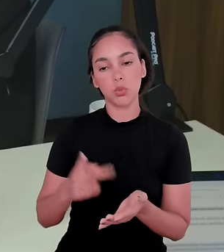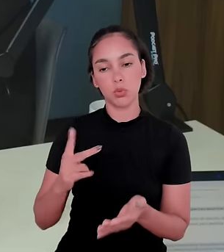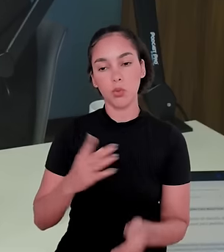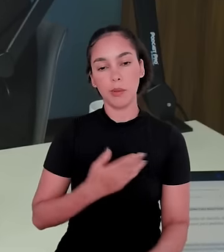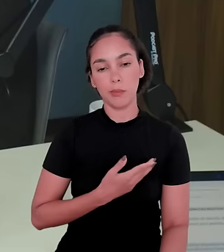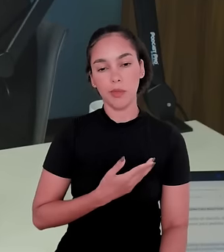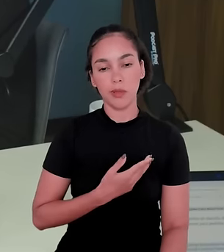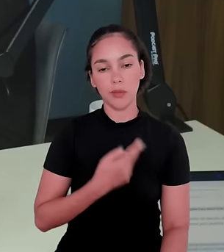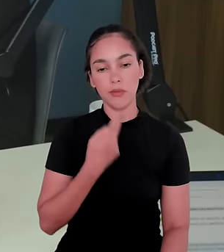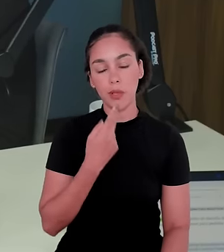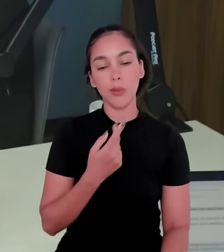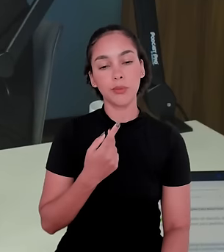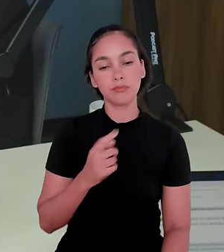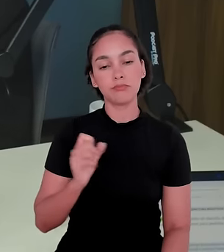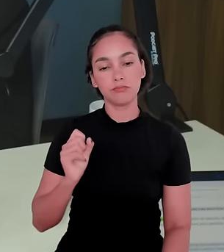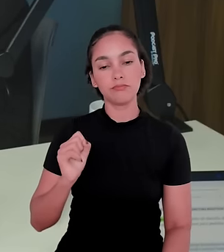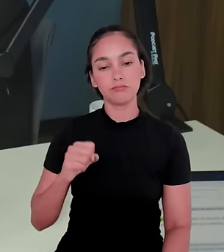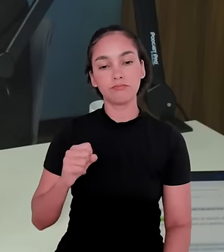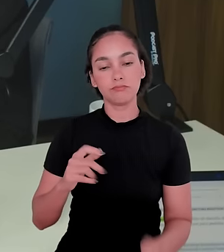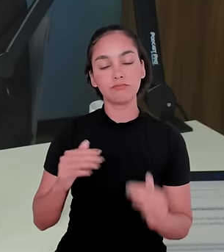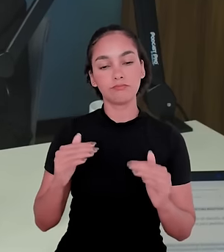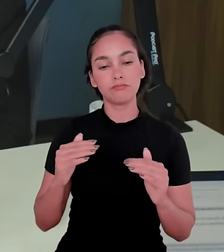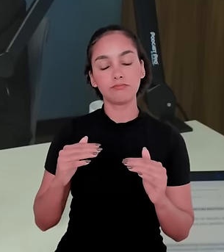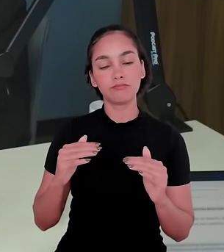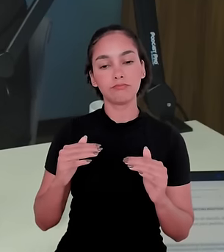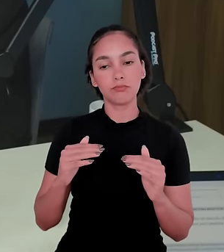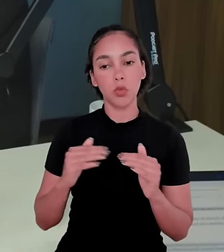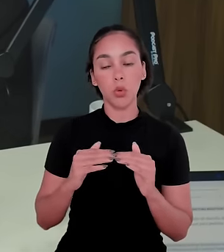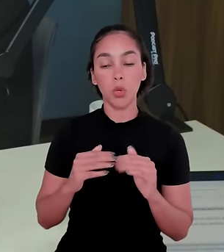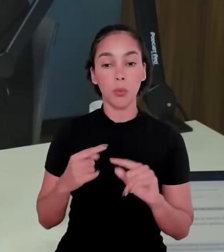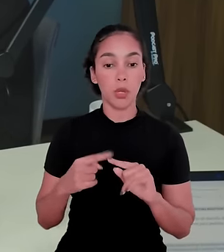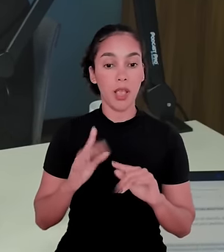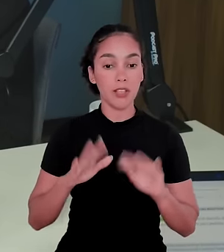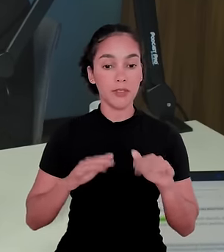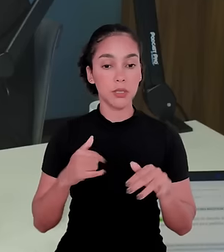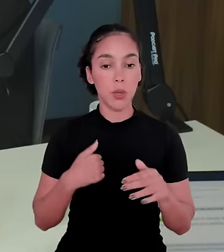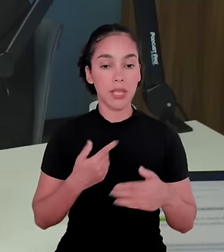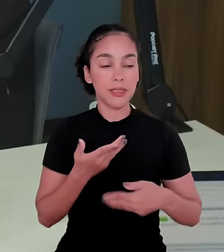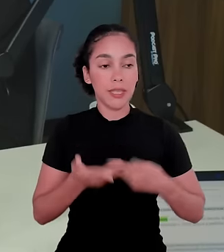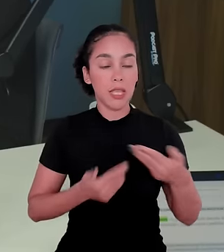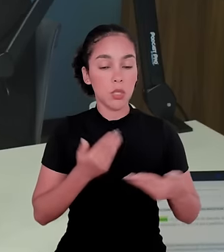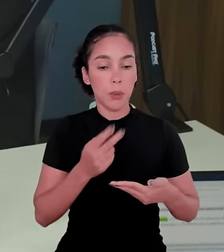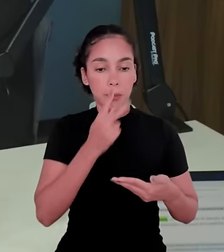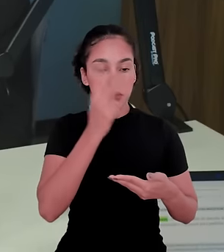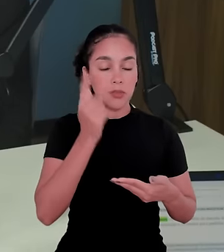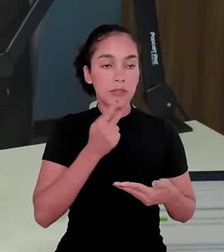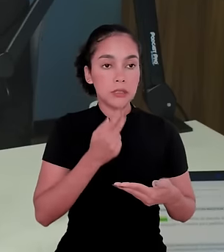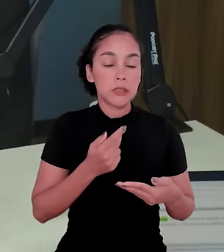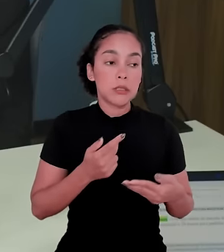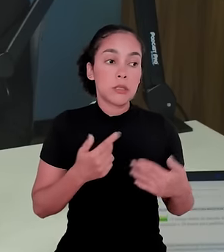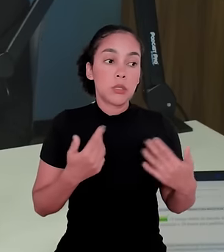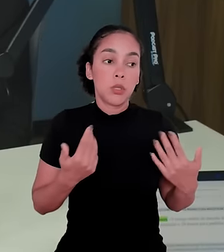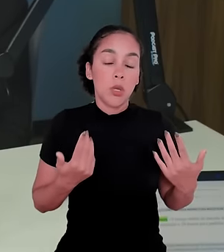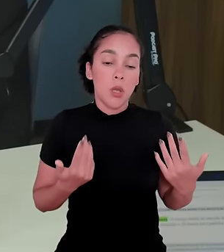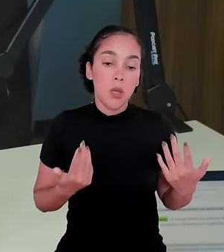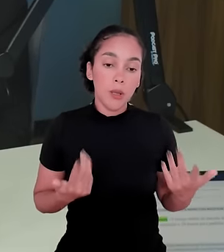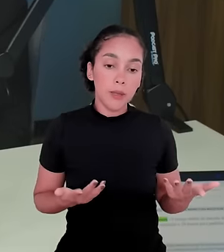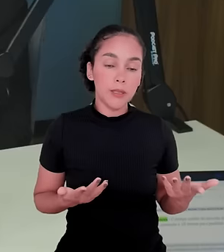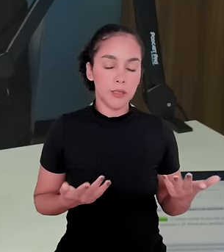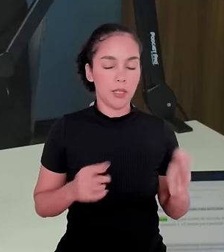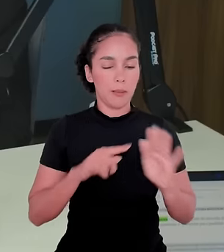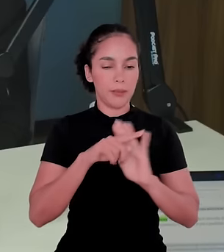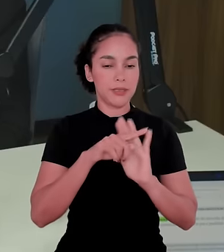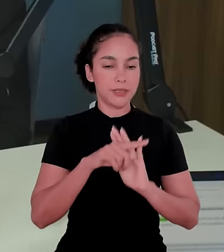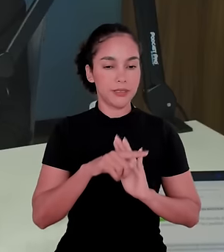essa essa empreendedora por eu atendo muito muitos que recebem às vezes uma ligação dizendo Olha porque ele essa